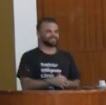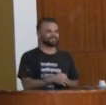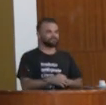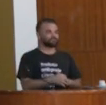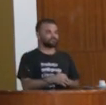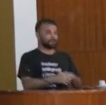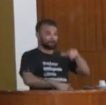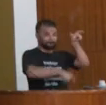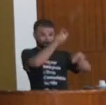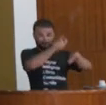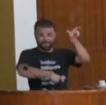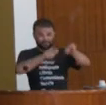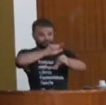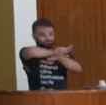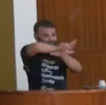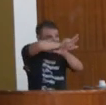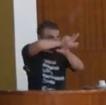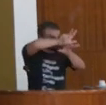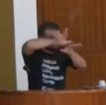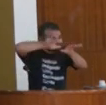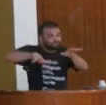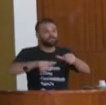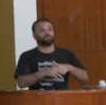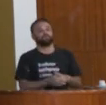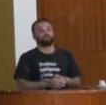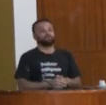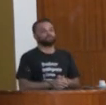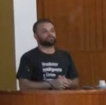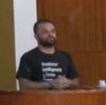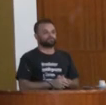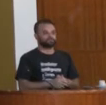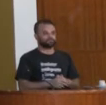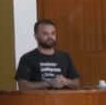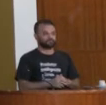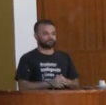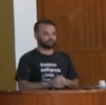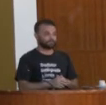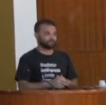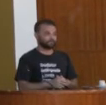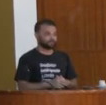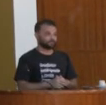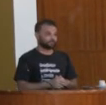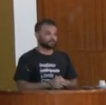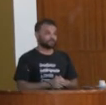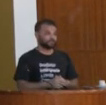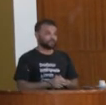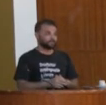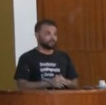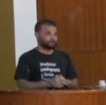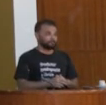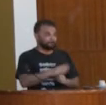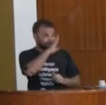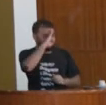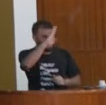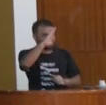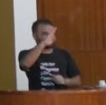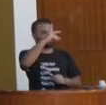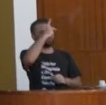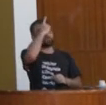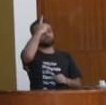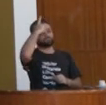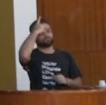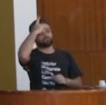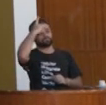dos mais diversos segmentos aqui, sobretudo aquelas ligadas, pastor Washington, né, na área